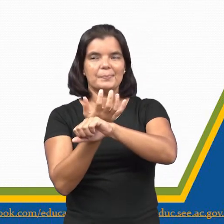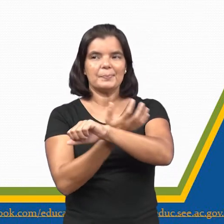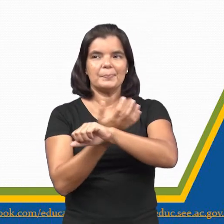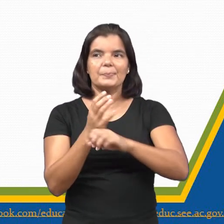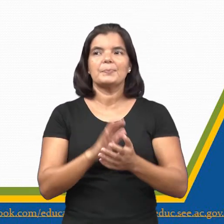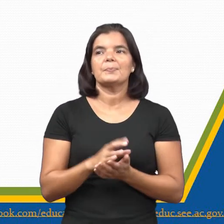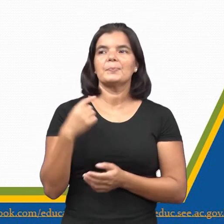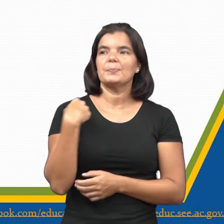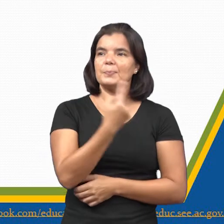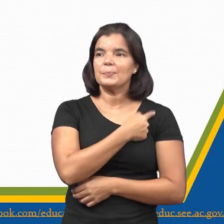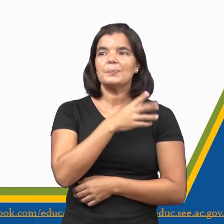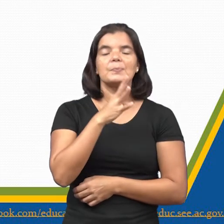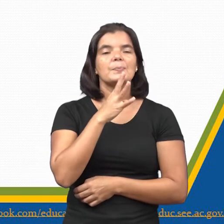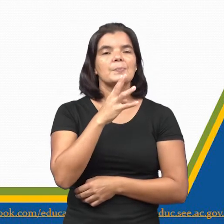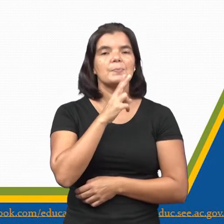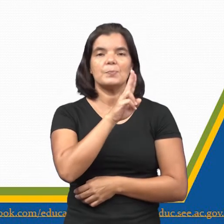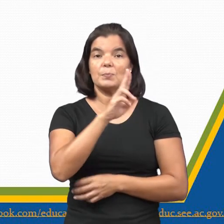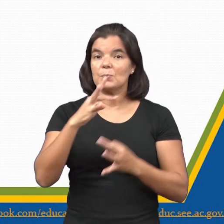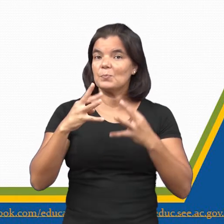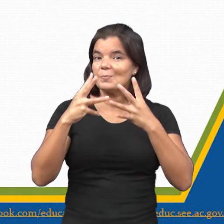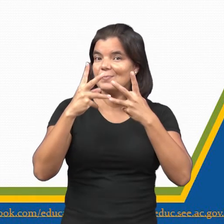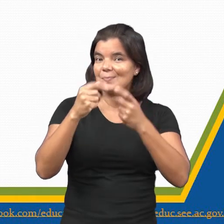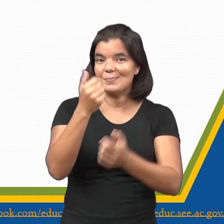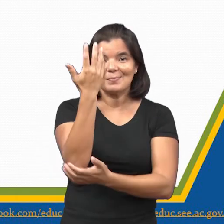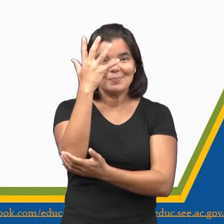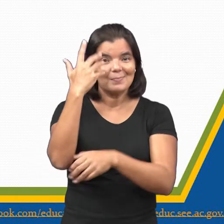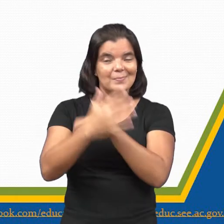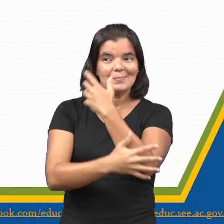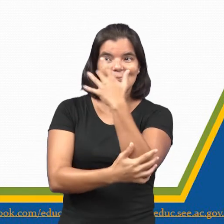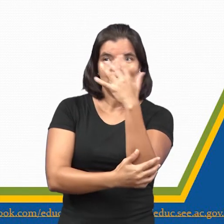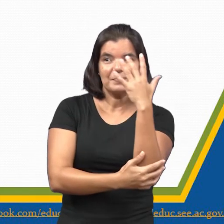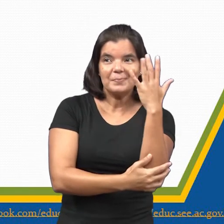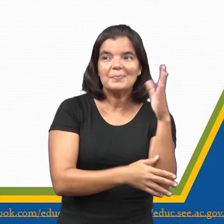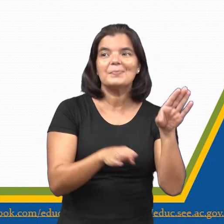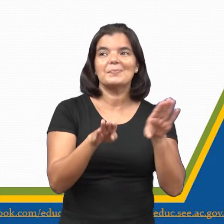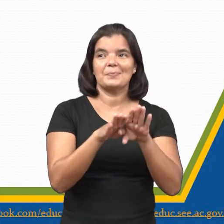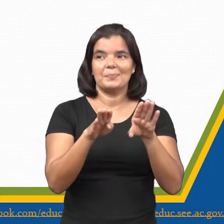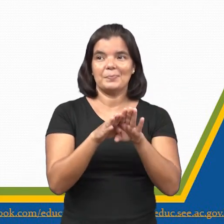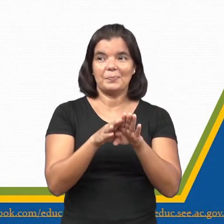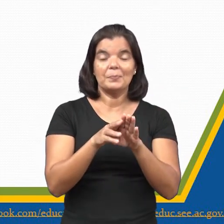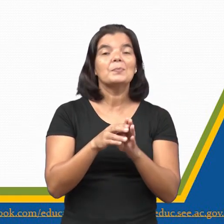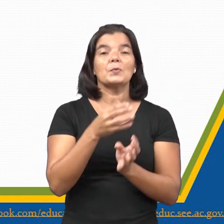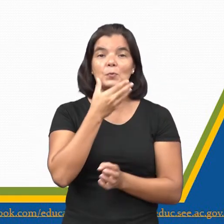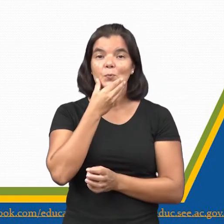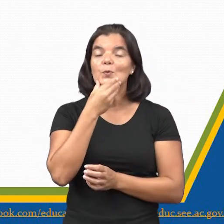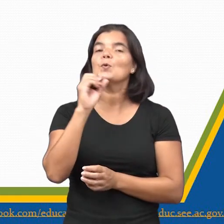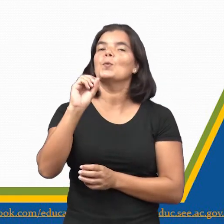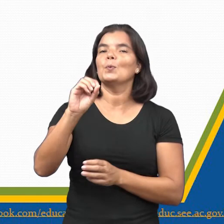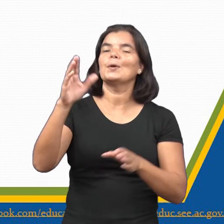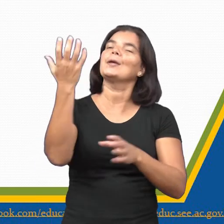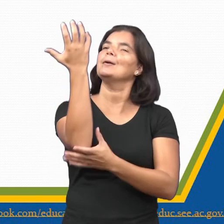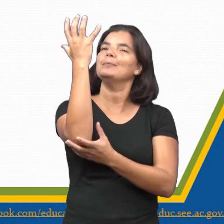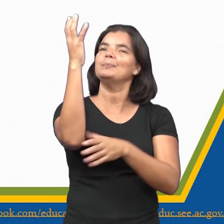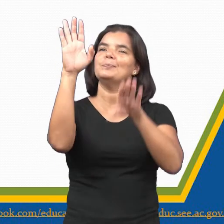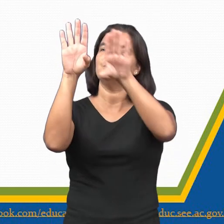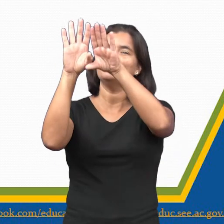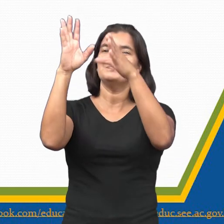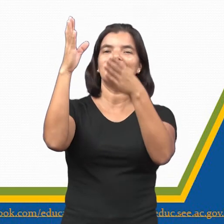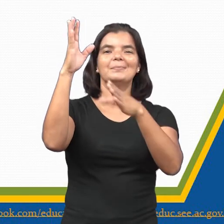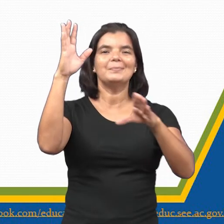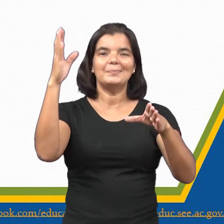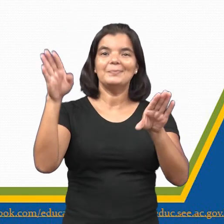E como nós conhecíamos os nomes de todas as árvores e arbustos, o senhor outono e a senhora primavera